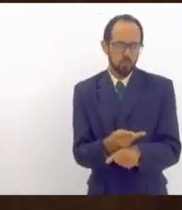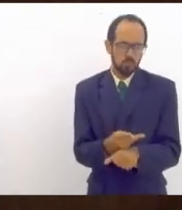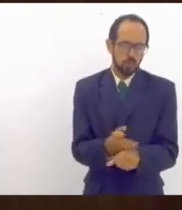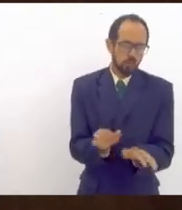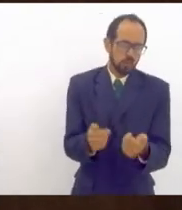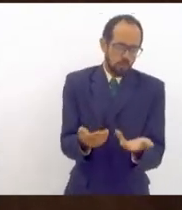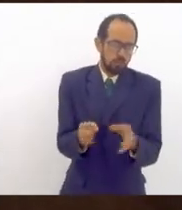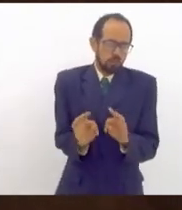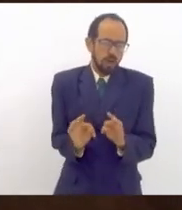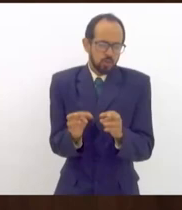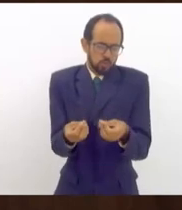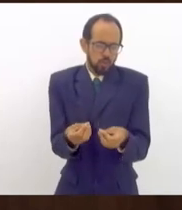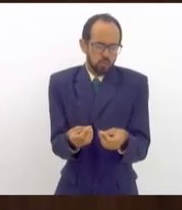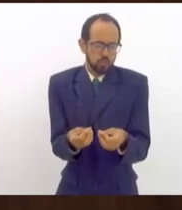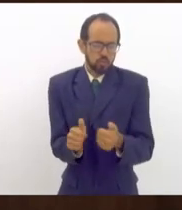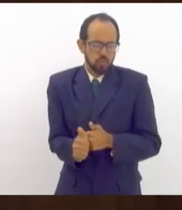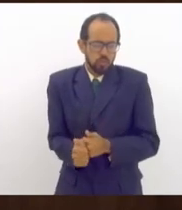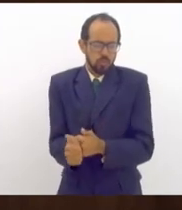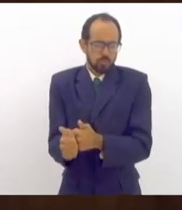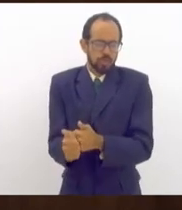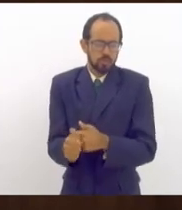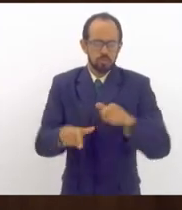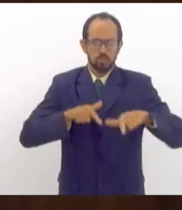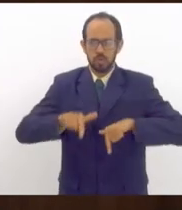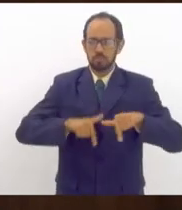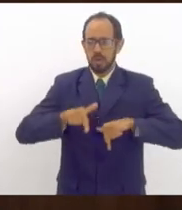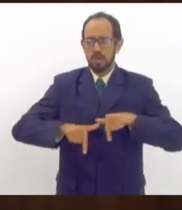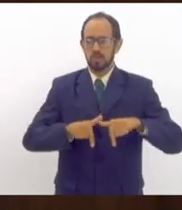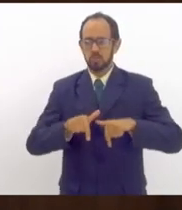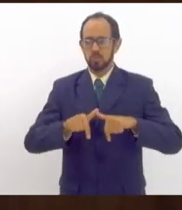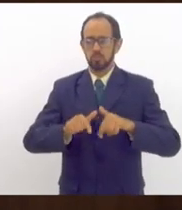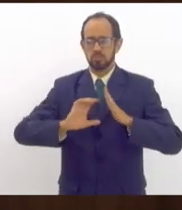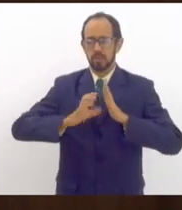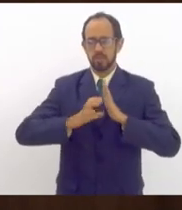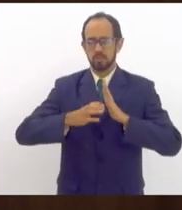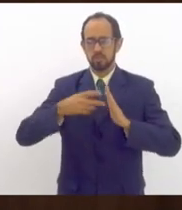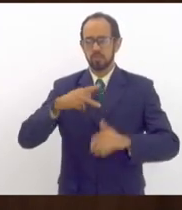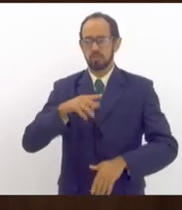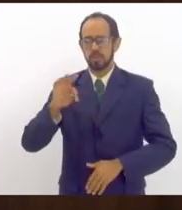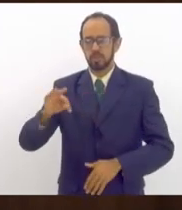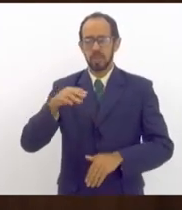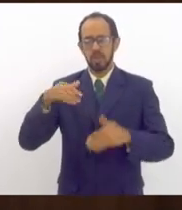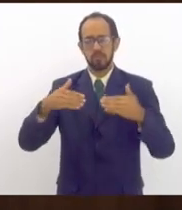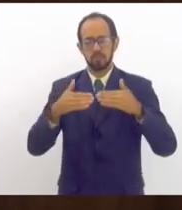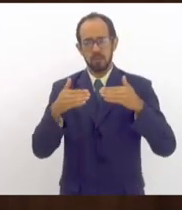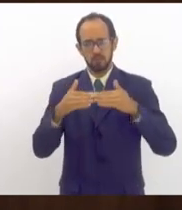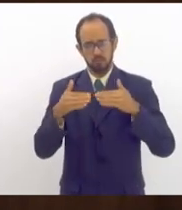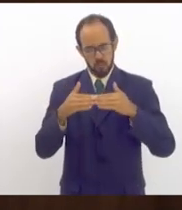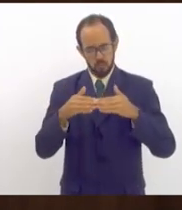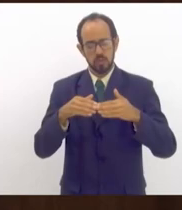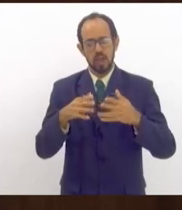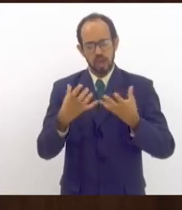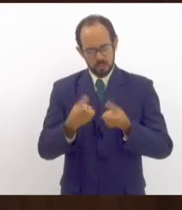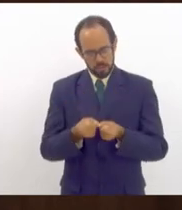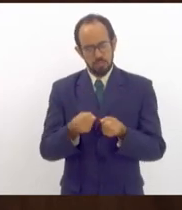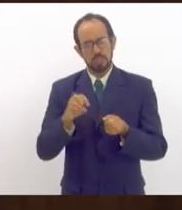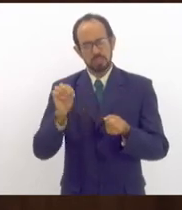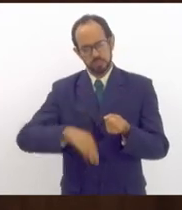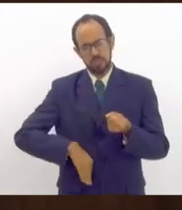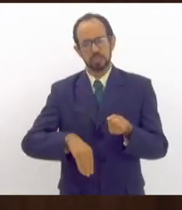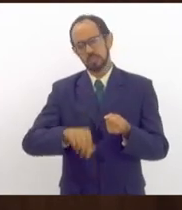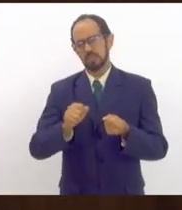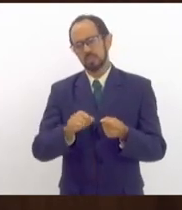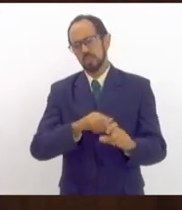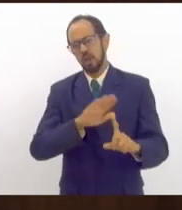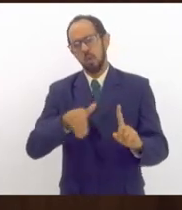todos que estão acompanhando o nosso trabalho a bancada do PT é por favor da Ludmila receber essa honraria tão